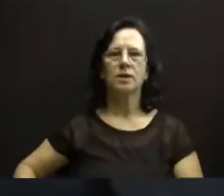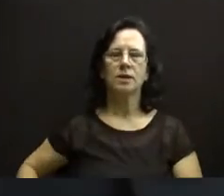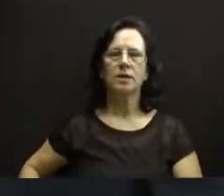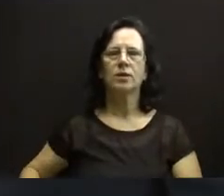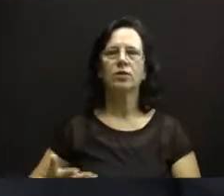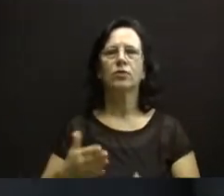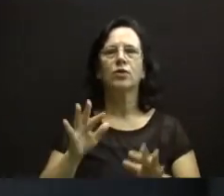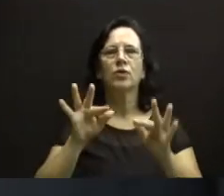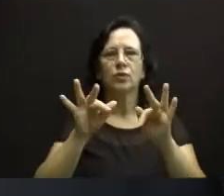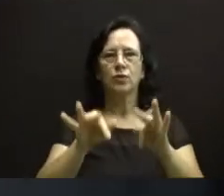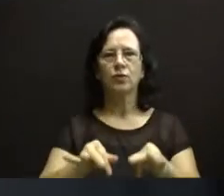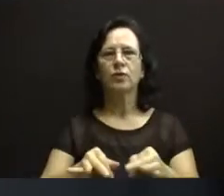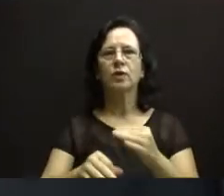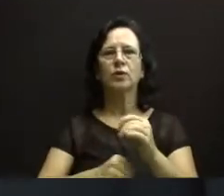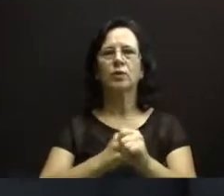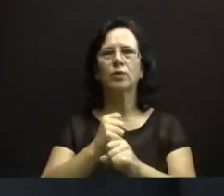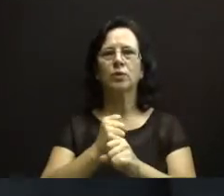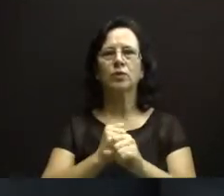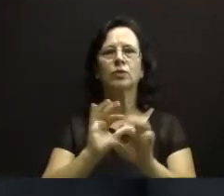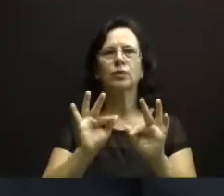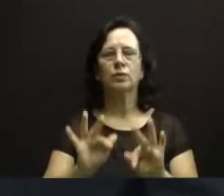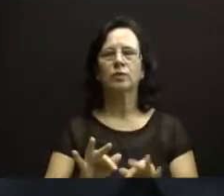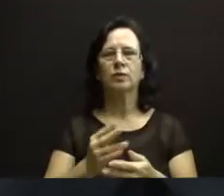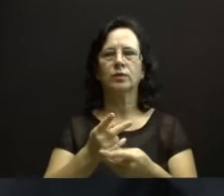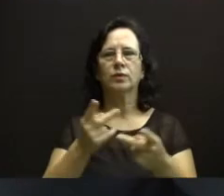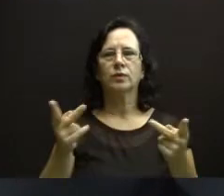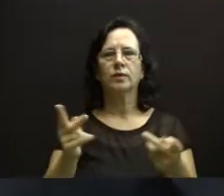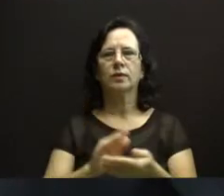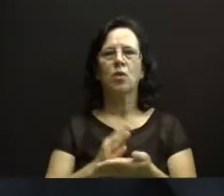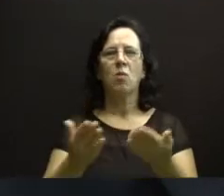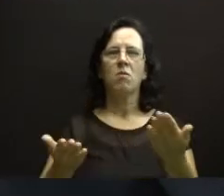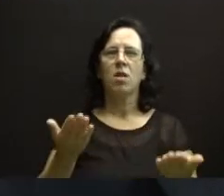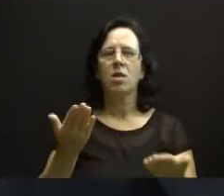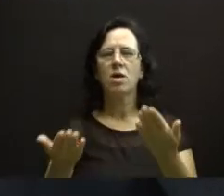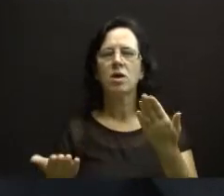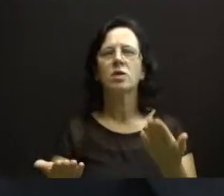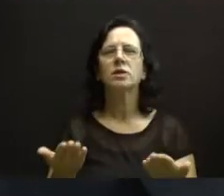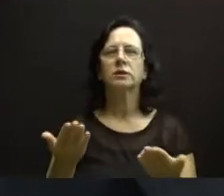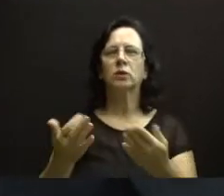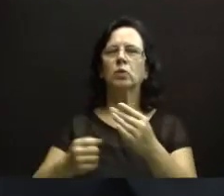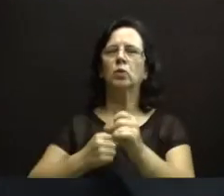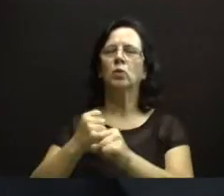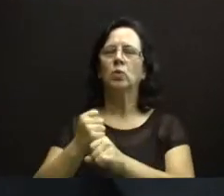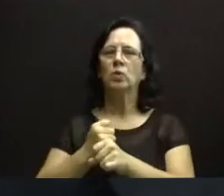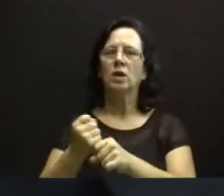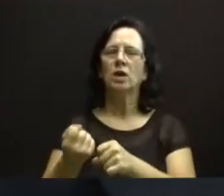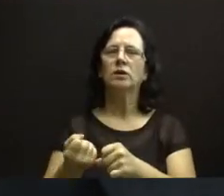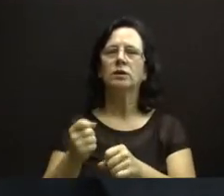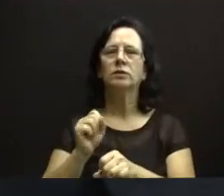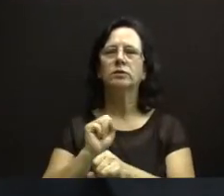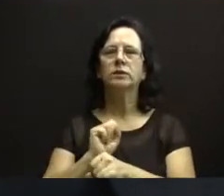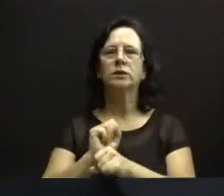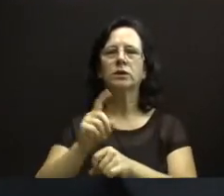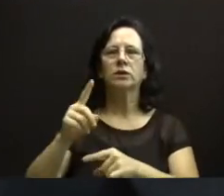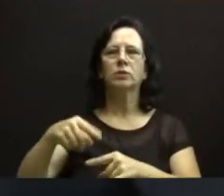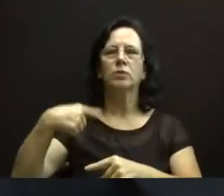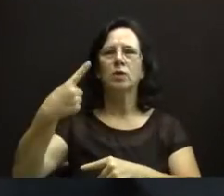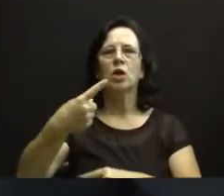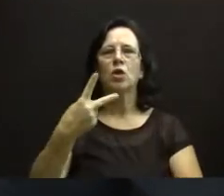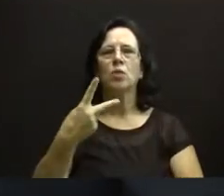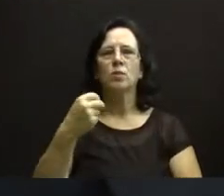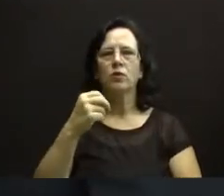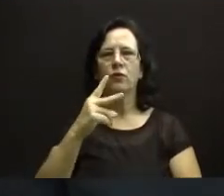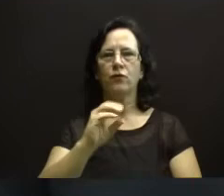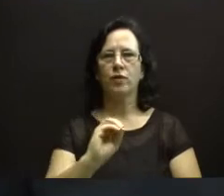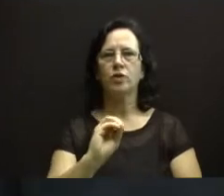chegando ao final do ano só para encerrar com o senhor qual é o balanço que o senhor faz em a perspectiva do seu mandato para 2009